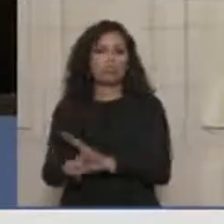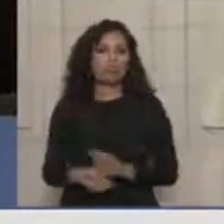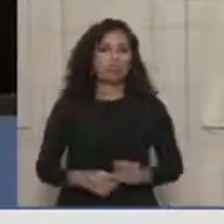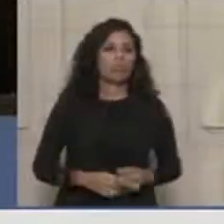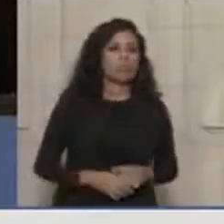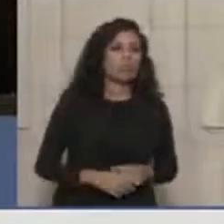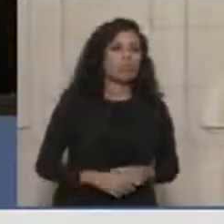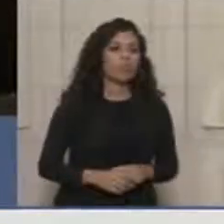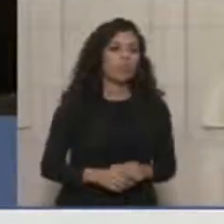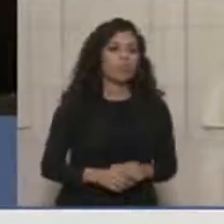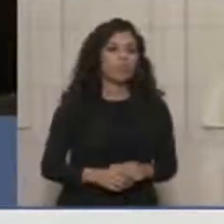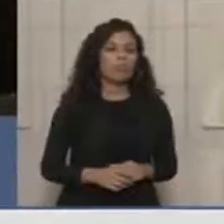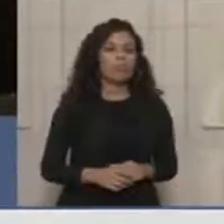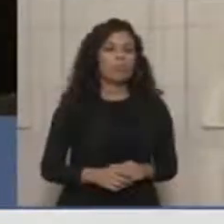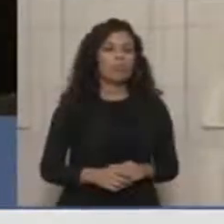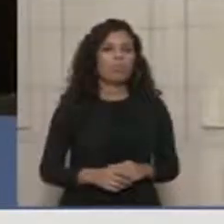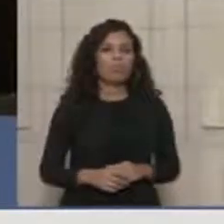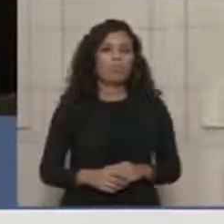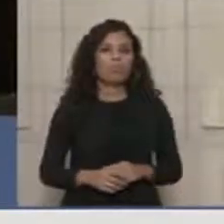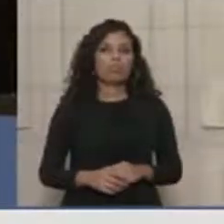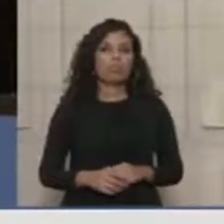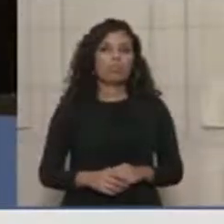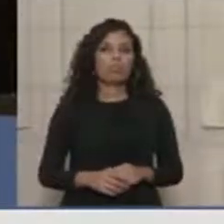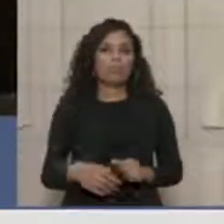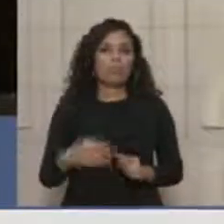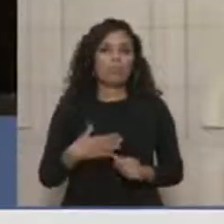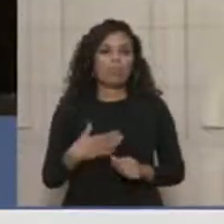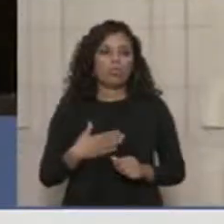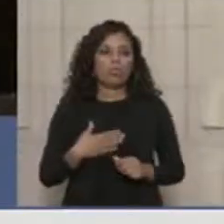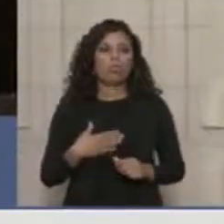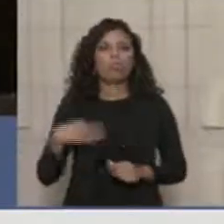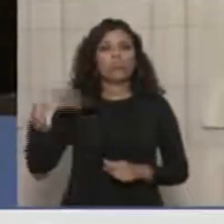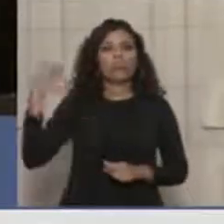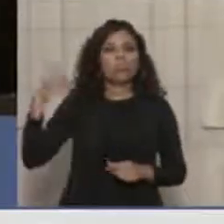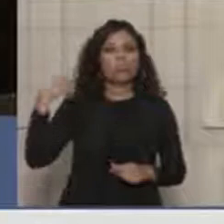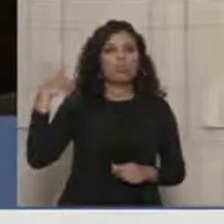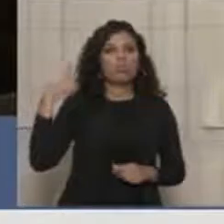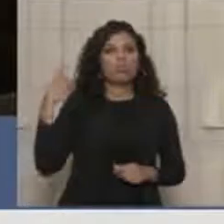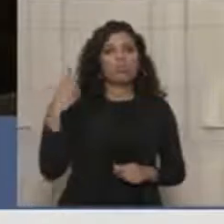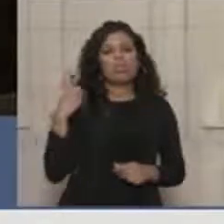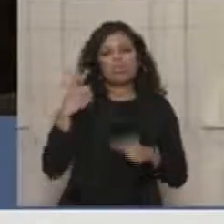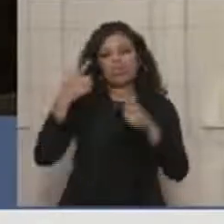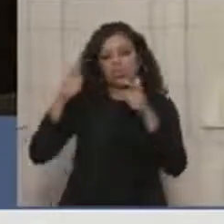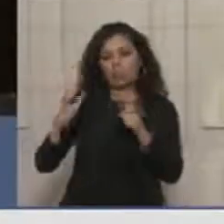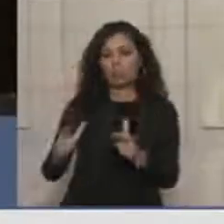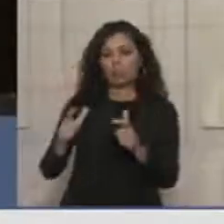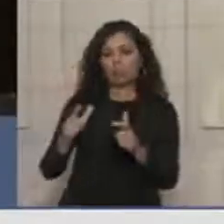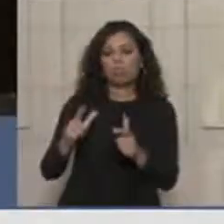Como não poderia deixar de ser, senhor presidente, eu, como deputado da região dos Lagos,